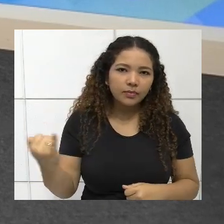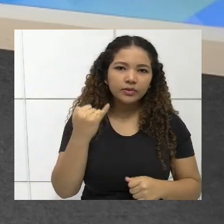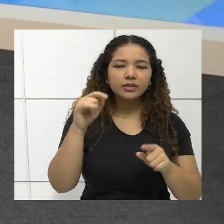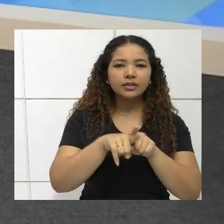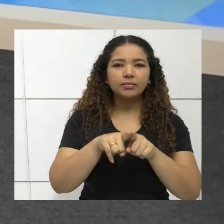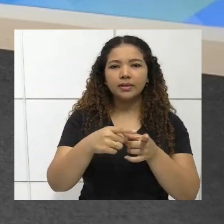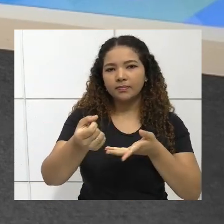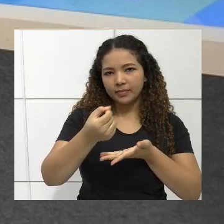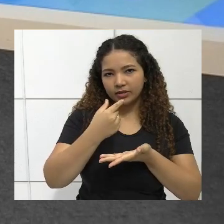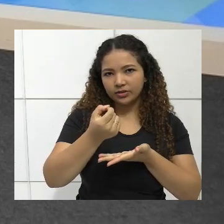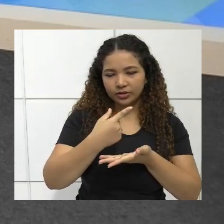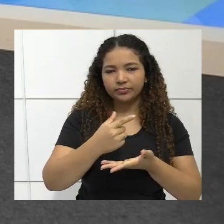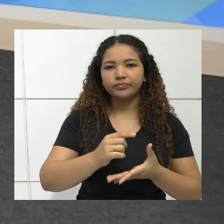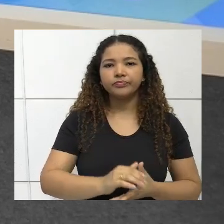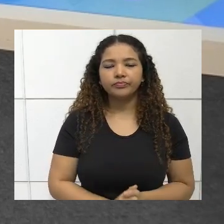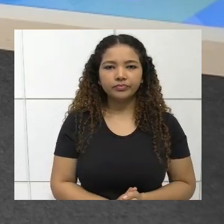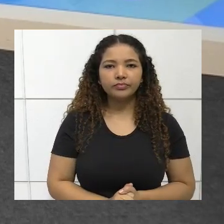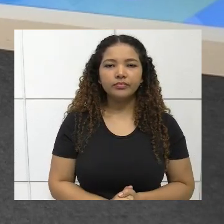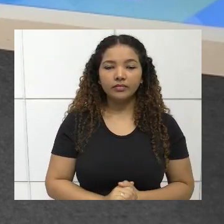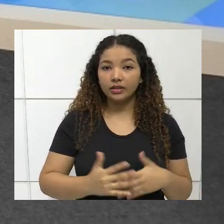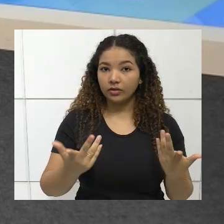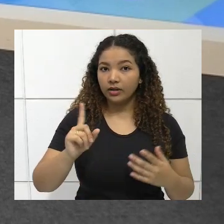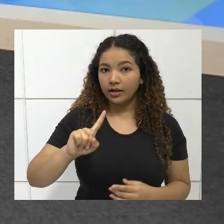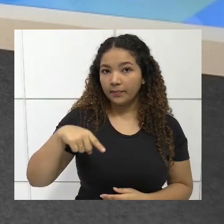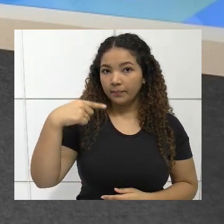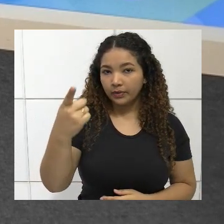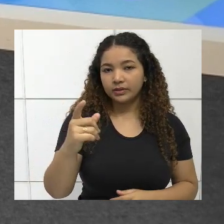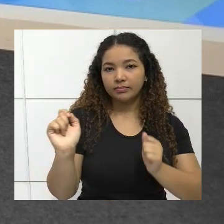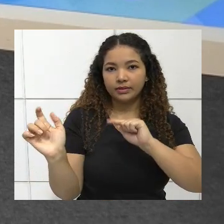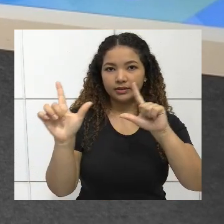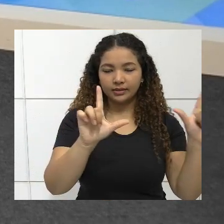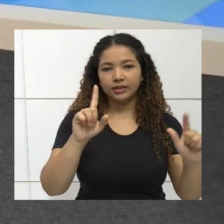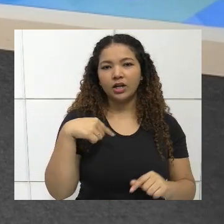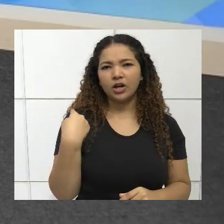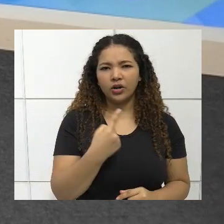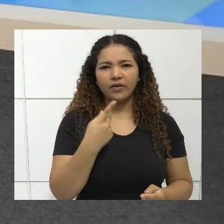alguns casos. Então, na próxima matéria, reportagem, a gente vai estar abordando, né,